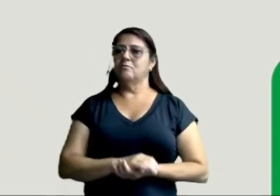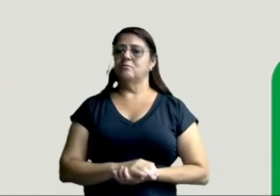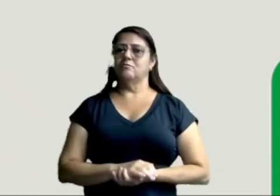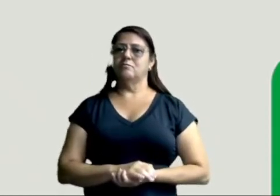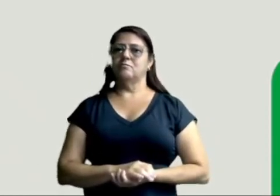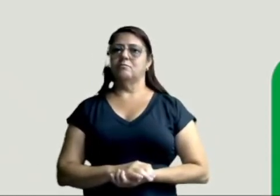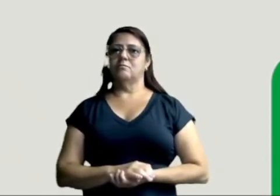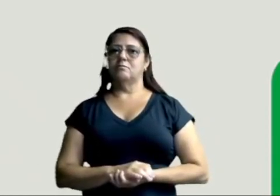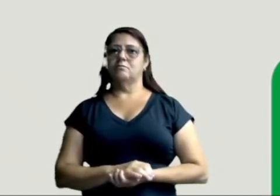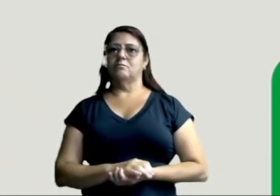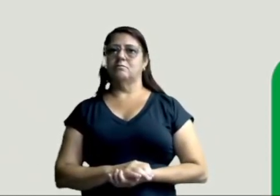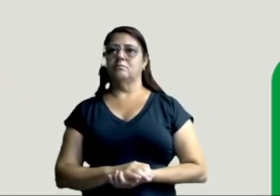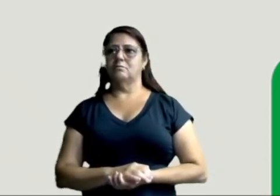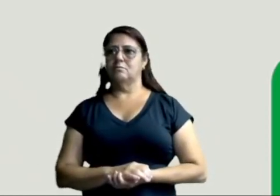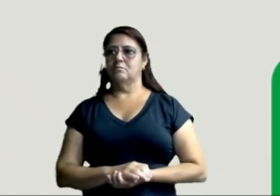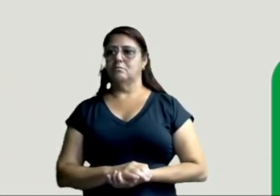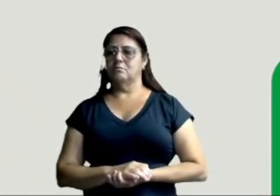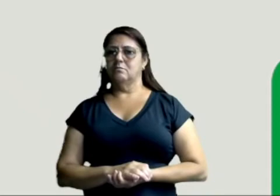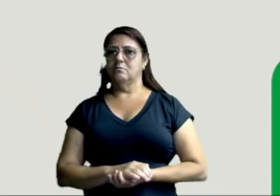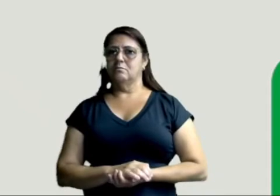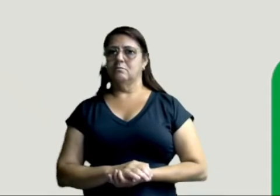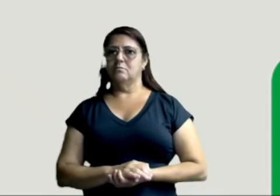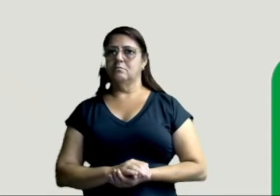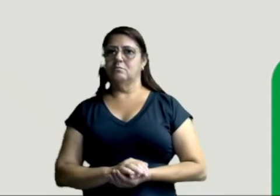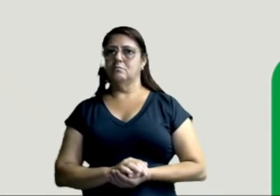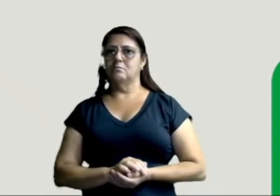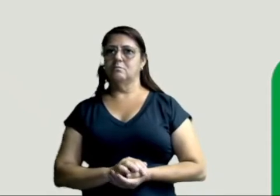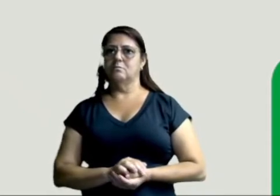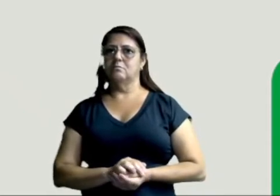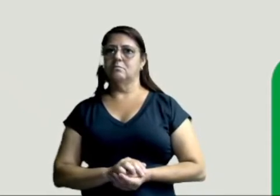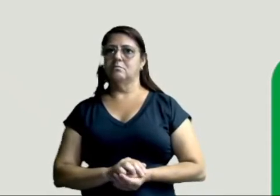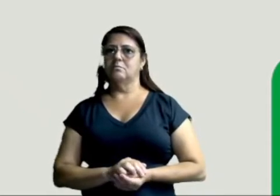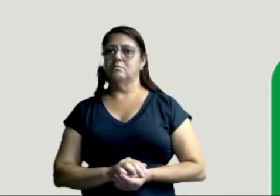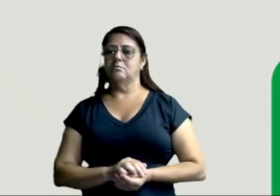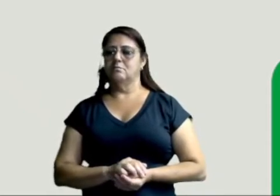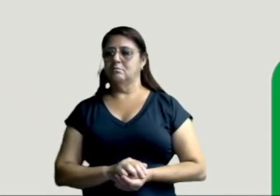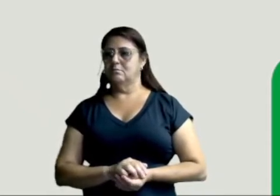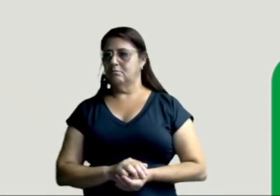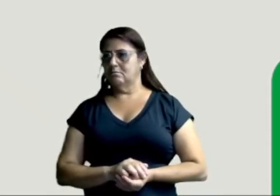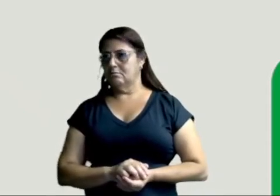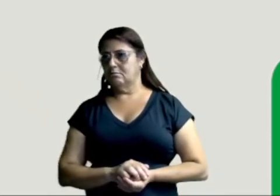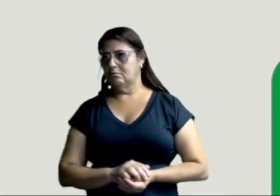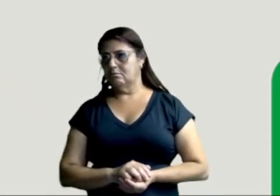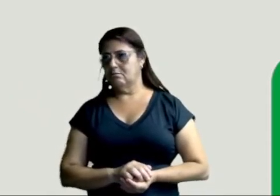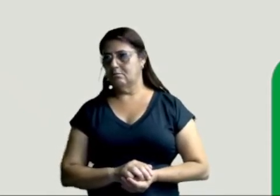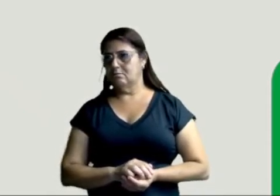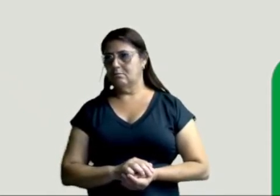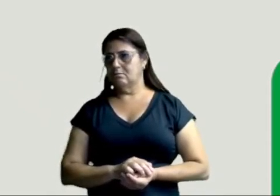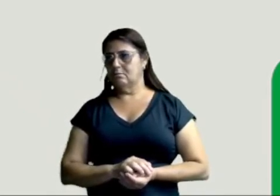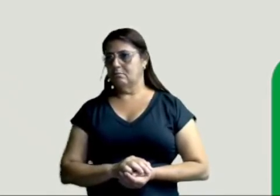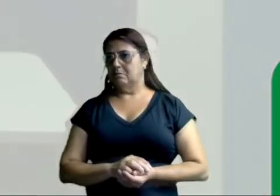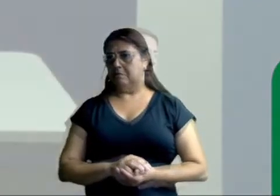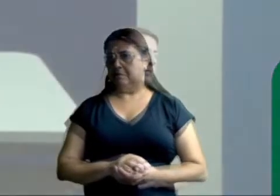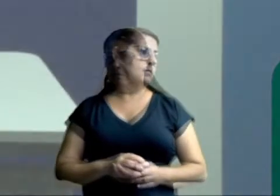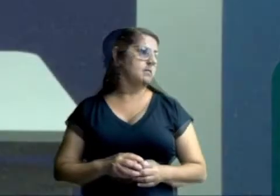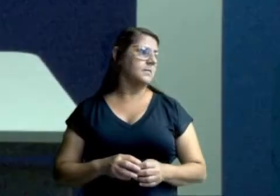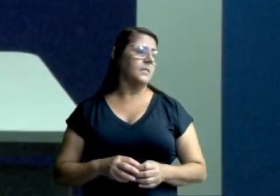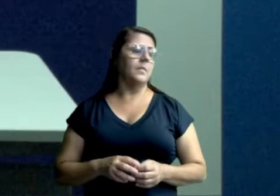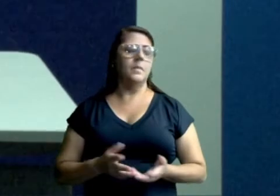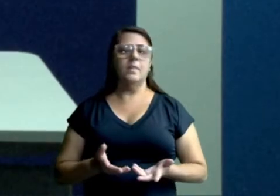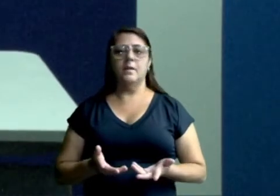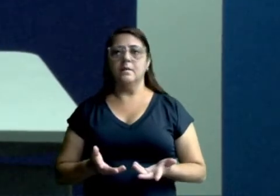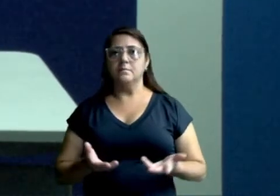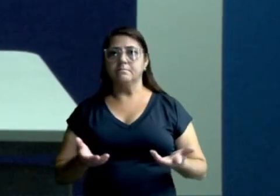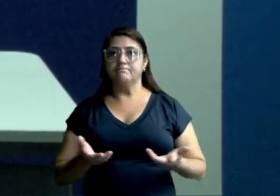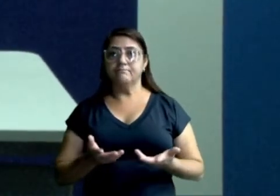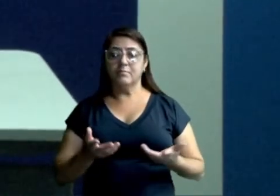aqui legal, que vocês vão ver. E a gente vai dar para explicar bem melhor o que a gente viu até agora. Vamos lá? Olha aqui no exemplo para mim. Gente, é o